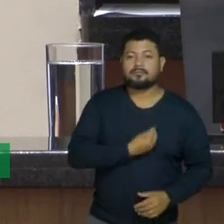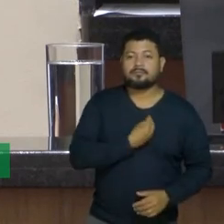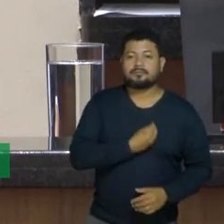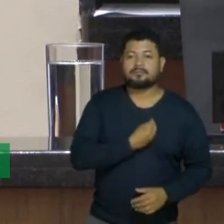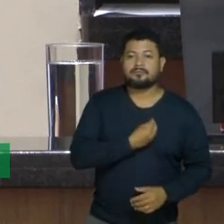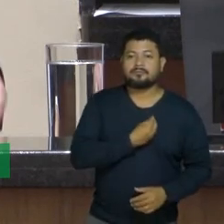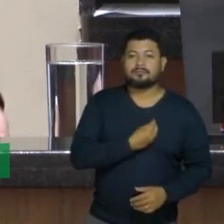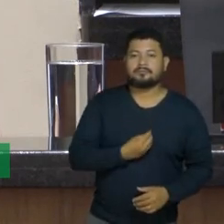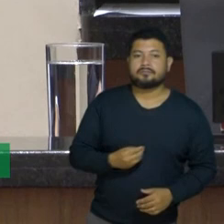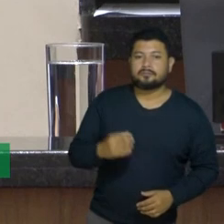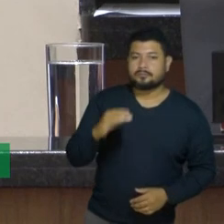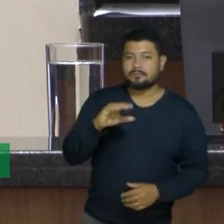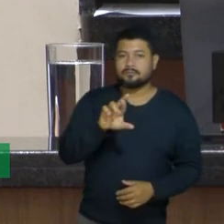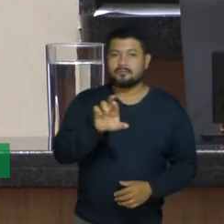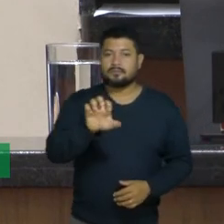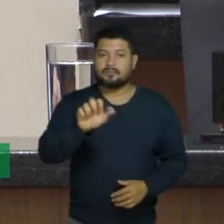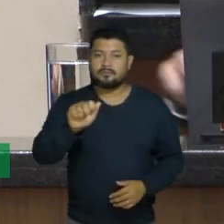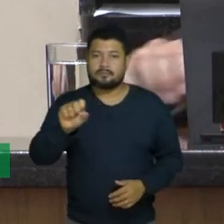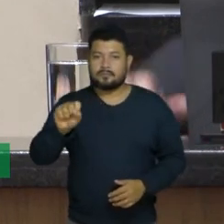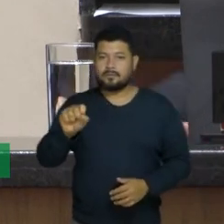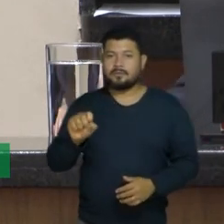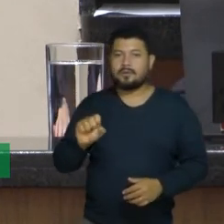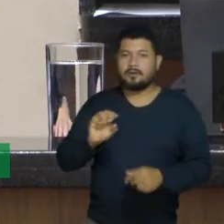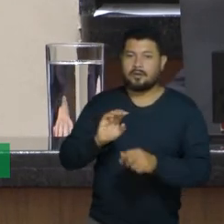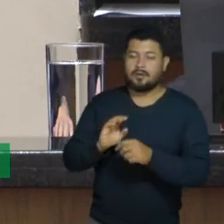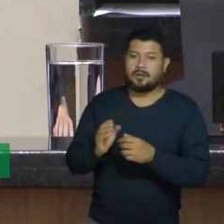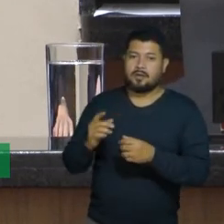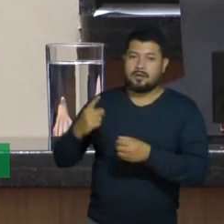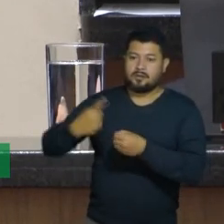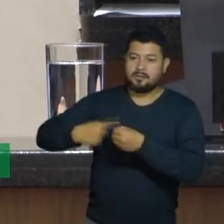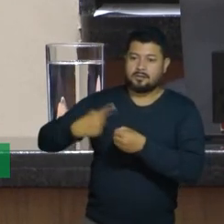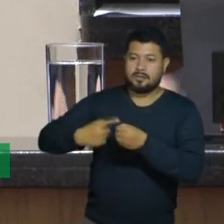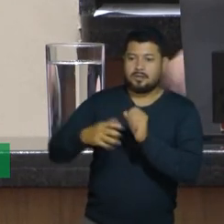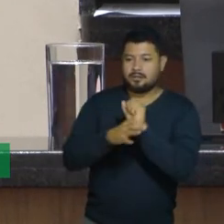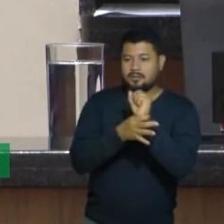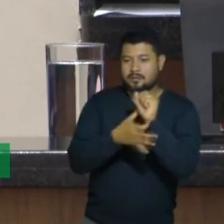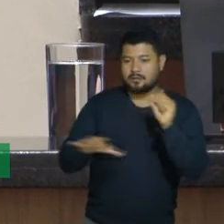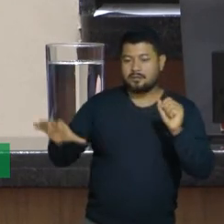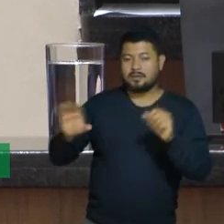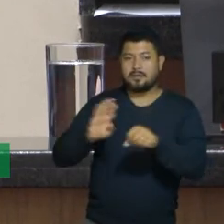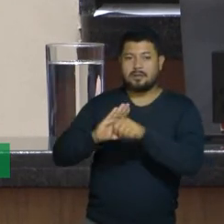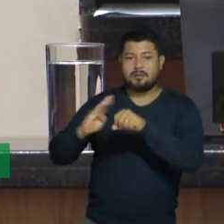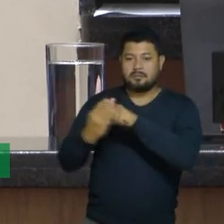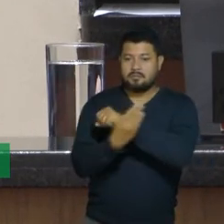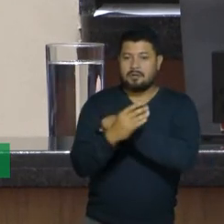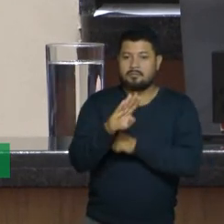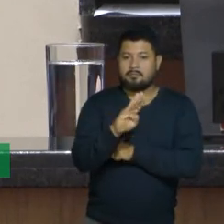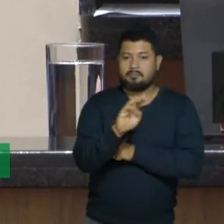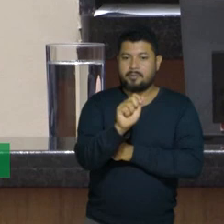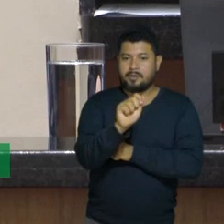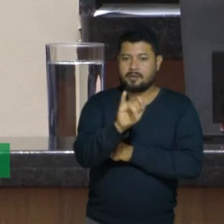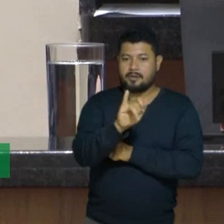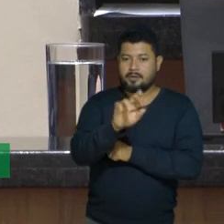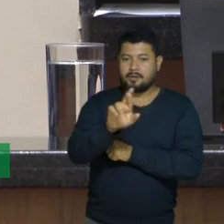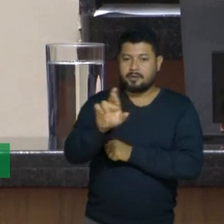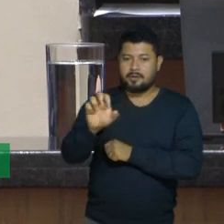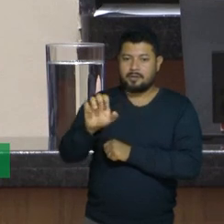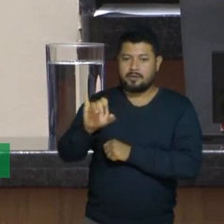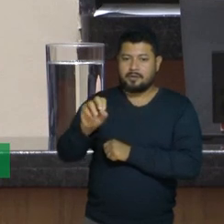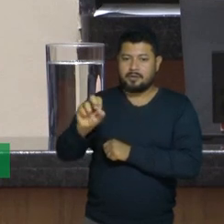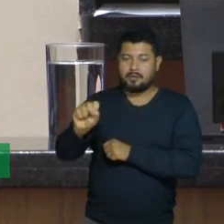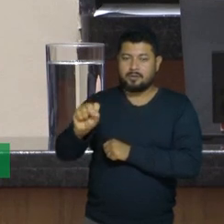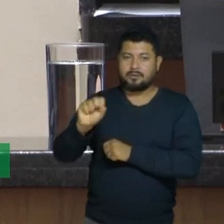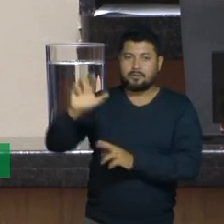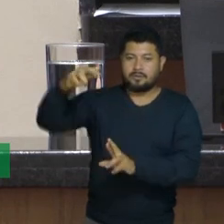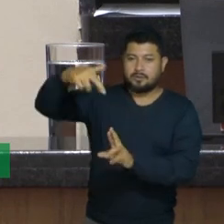do CREAS Barreiros do município de São José, através do Centro de Referência